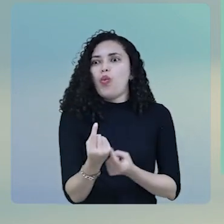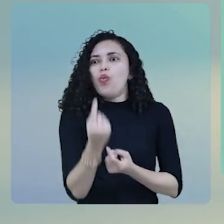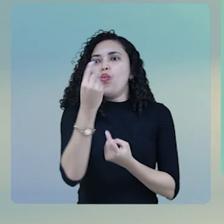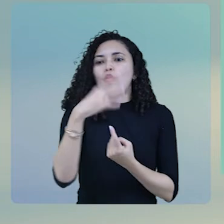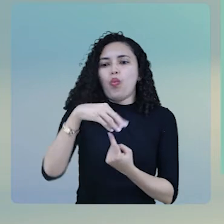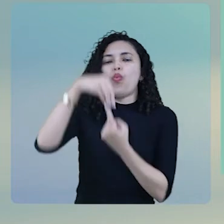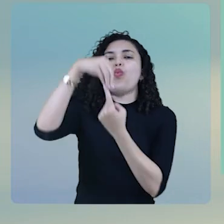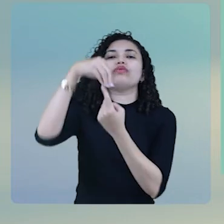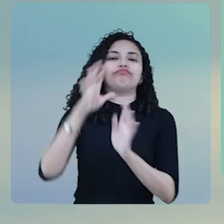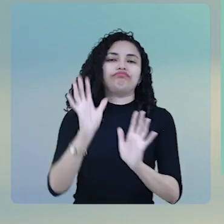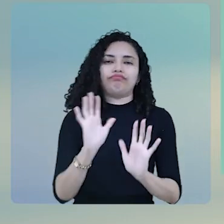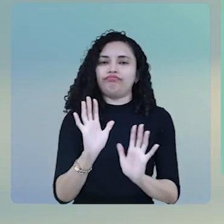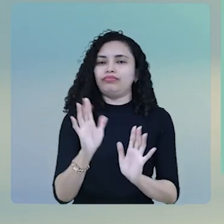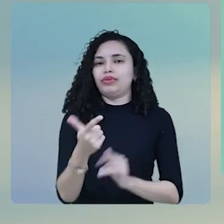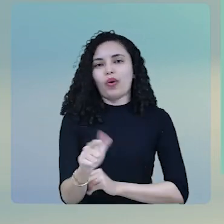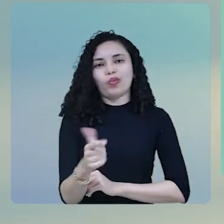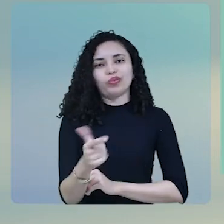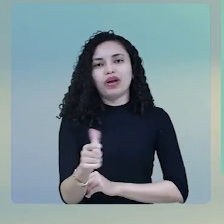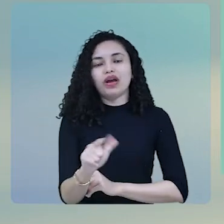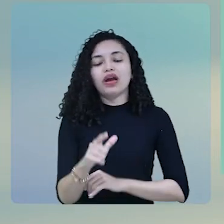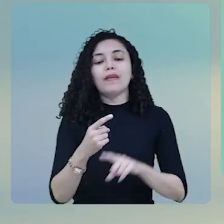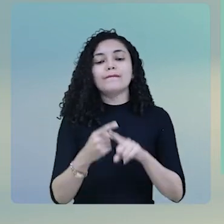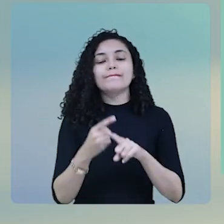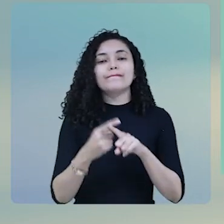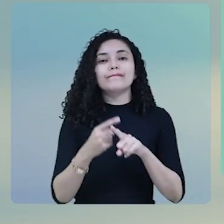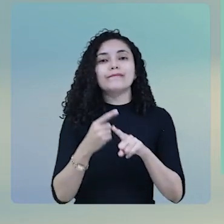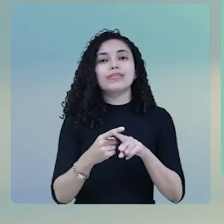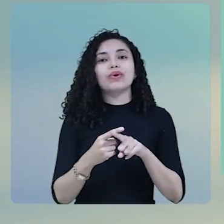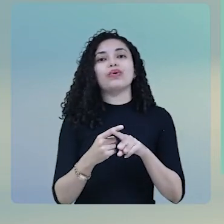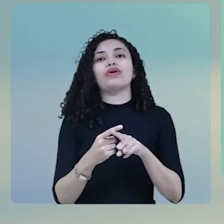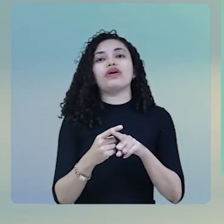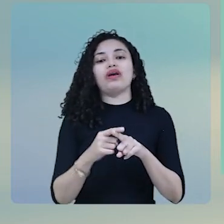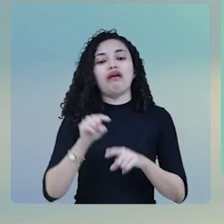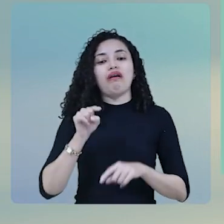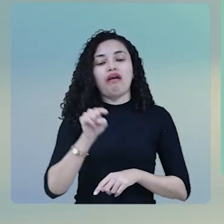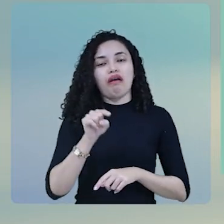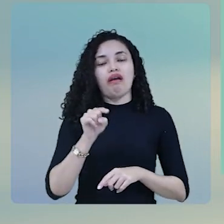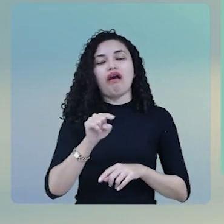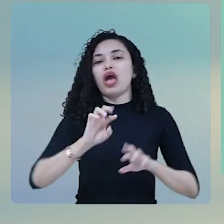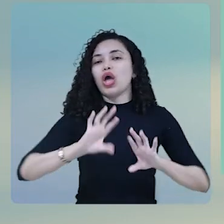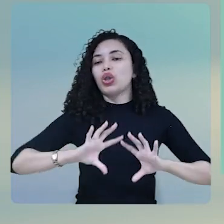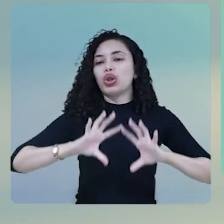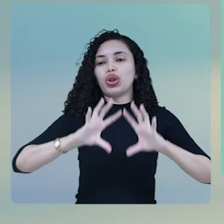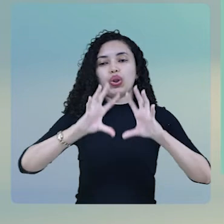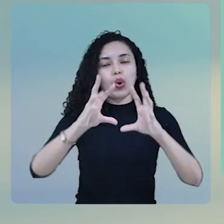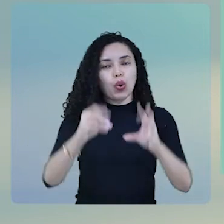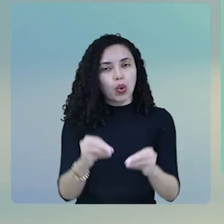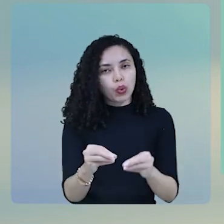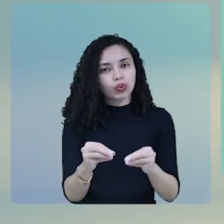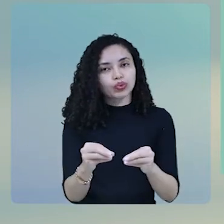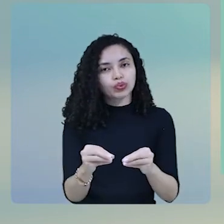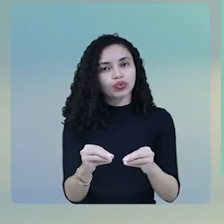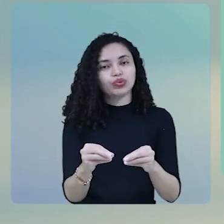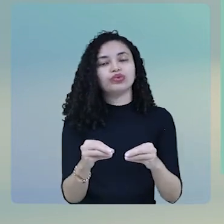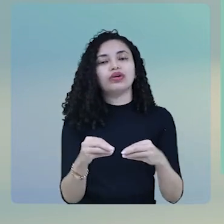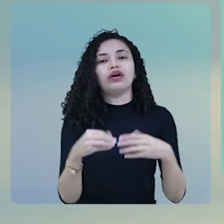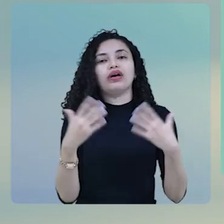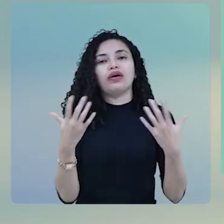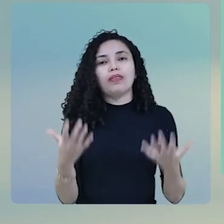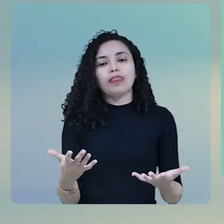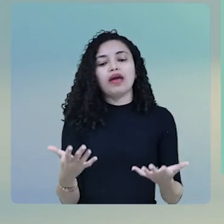Não existe a habilidade física ou a capacidade física mais importante, porque as capacidades físicas elas são